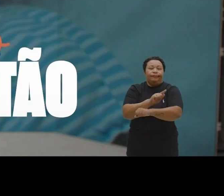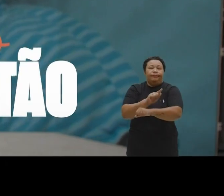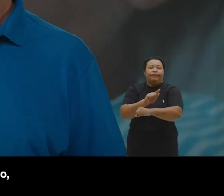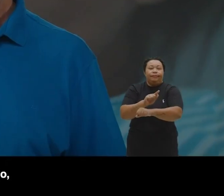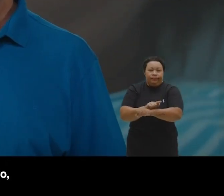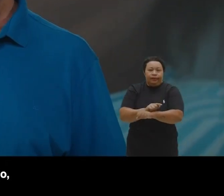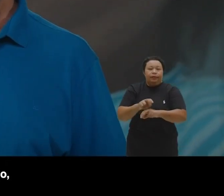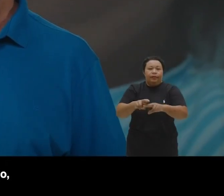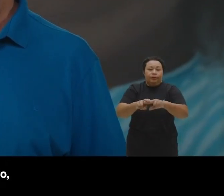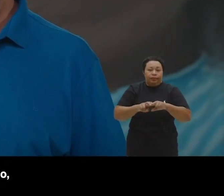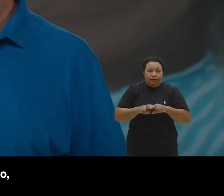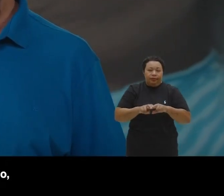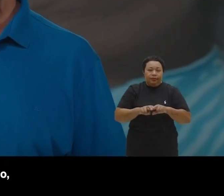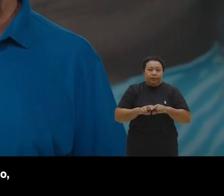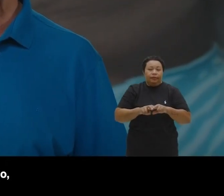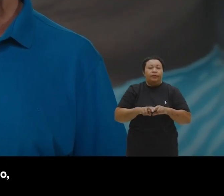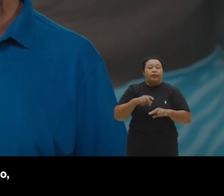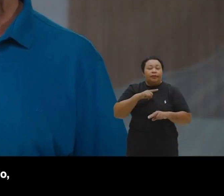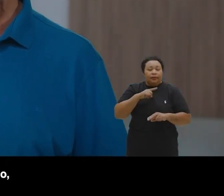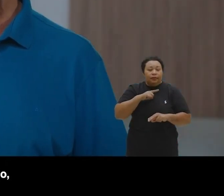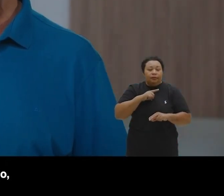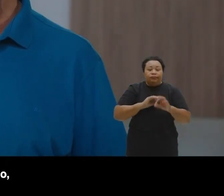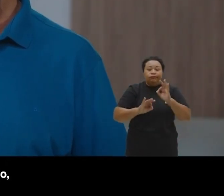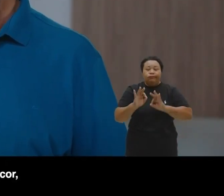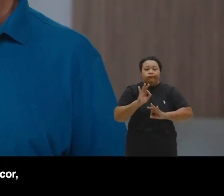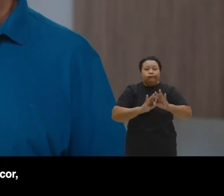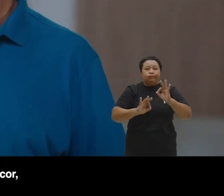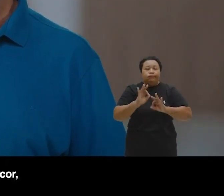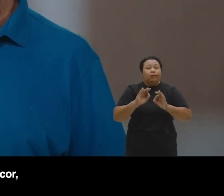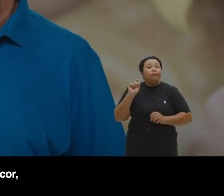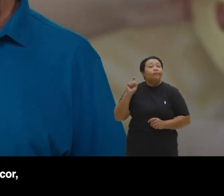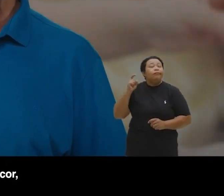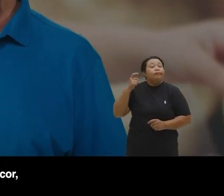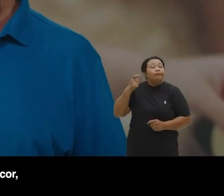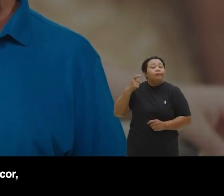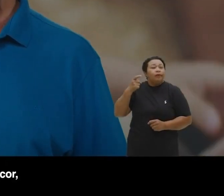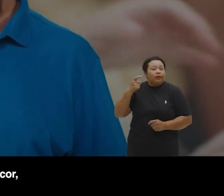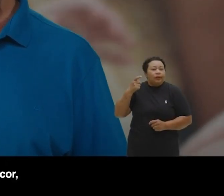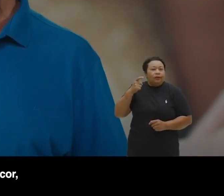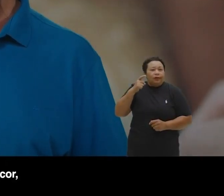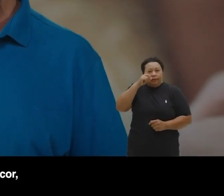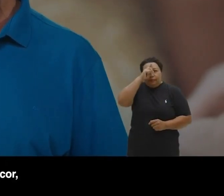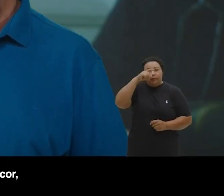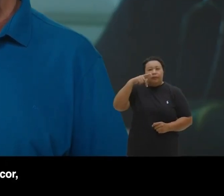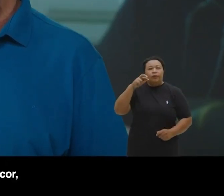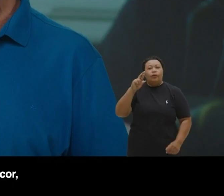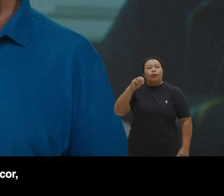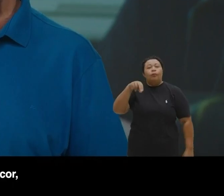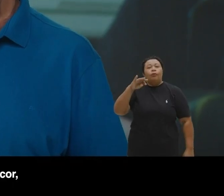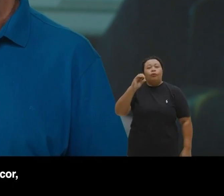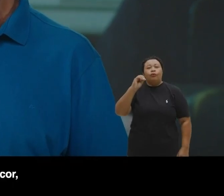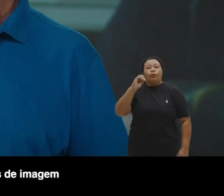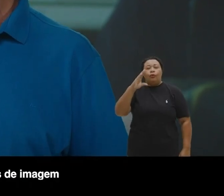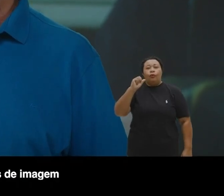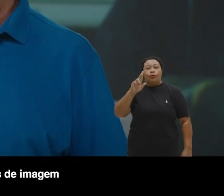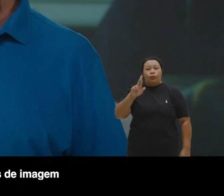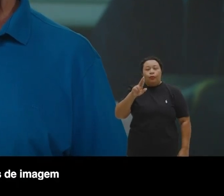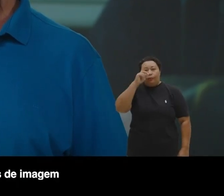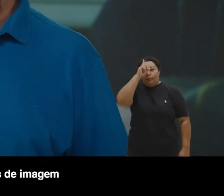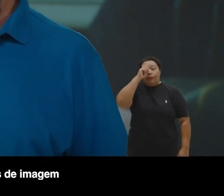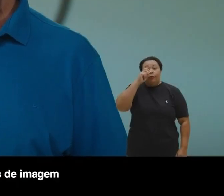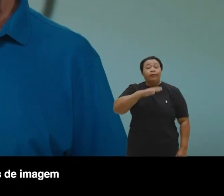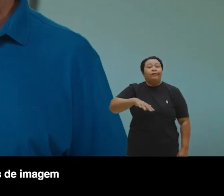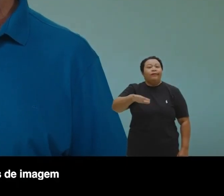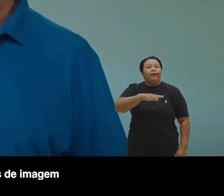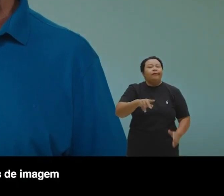gestão. É por isso que nós estamos implantando, no local onde funcionava o antigo Prontocor, o